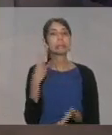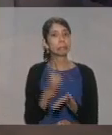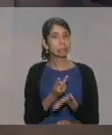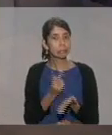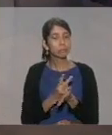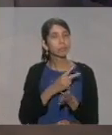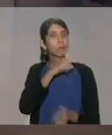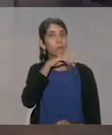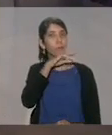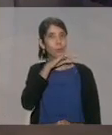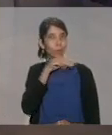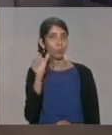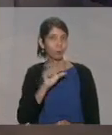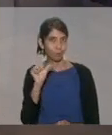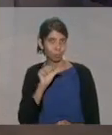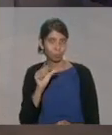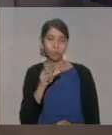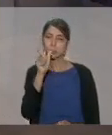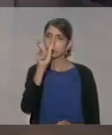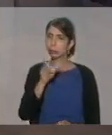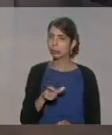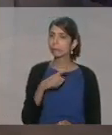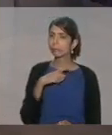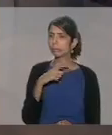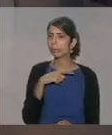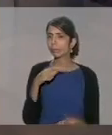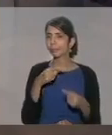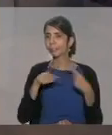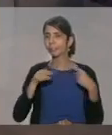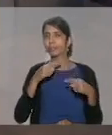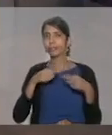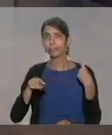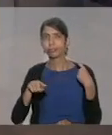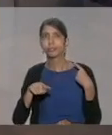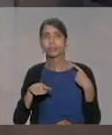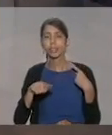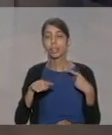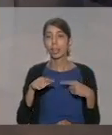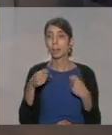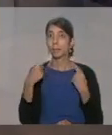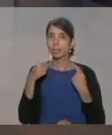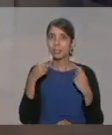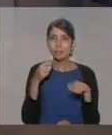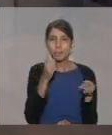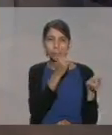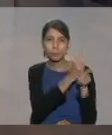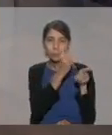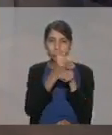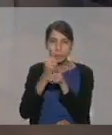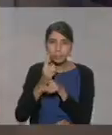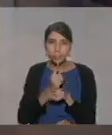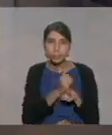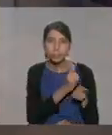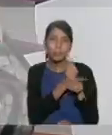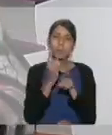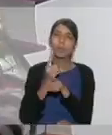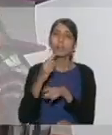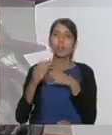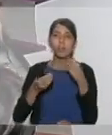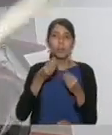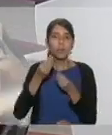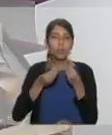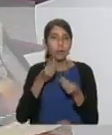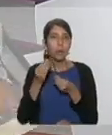permanecer o vilão da história, um personagem cheio de conflitos. Eu costumo dizer que é a cebola da história, porque a gente vai tirando as camadas e você